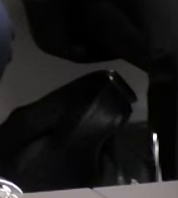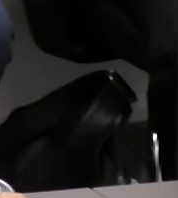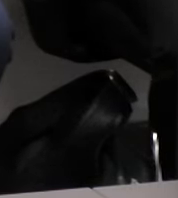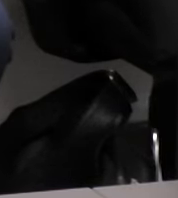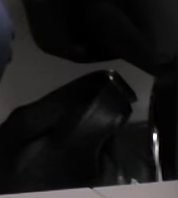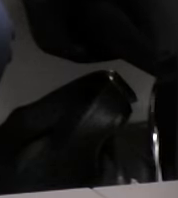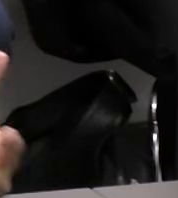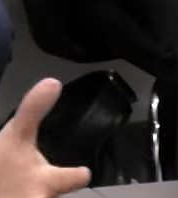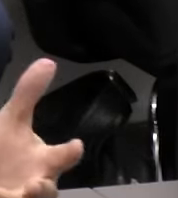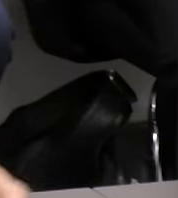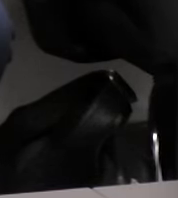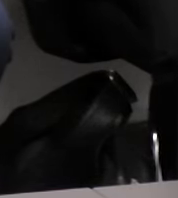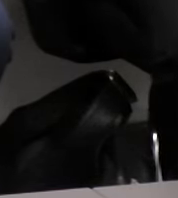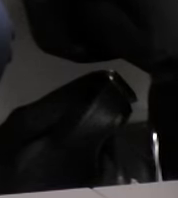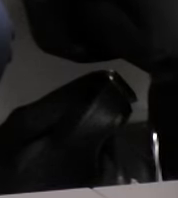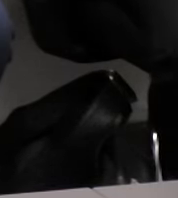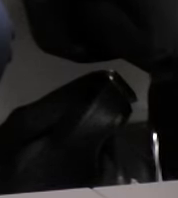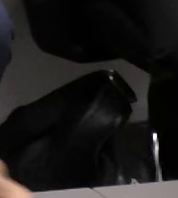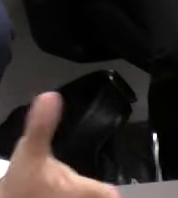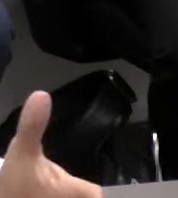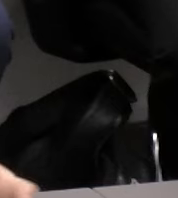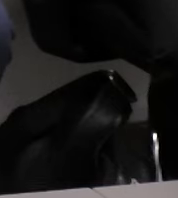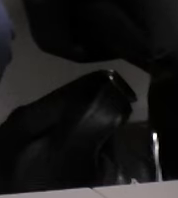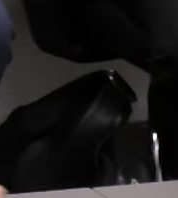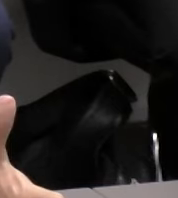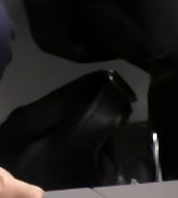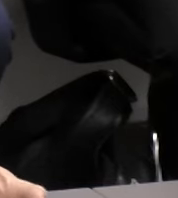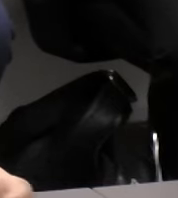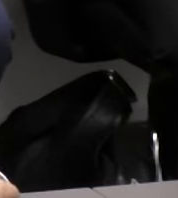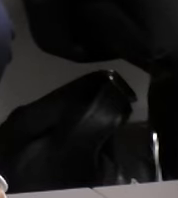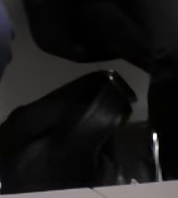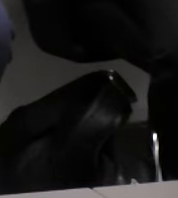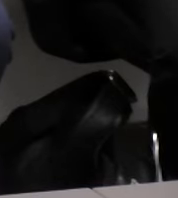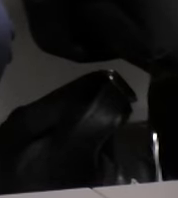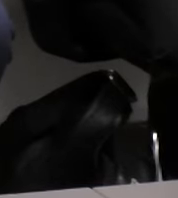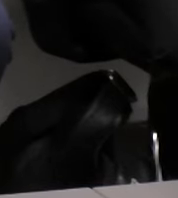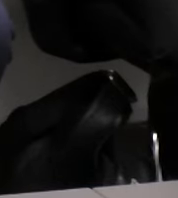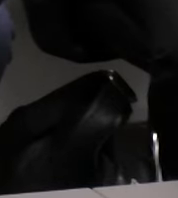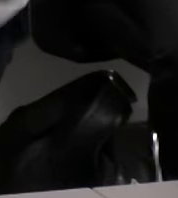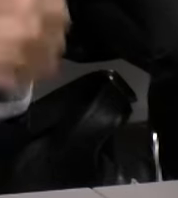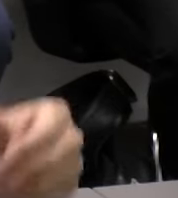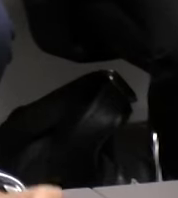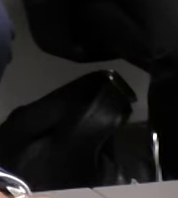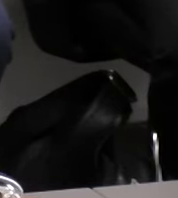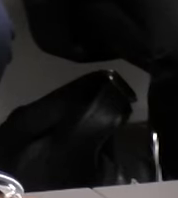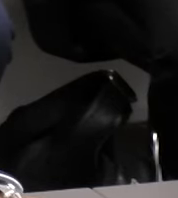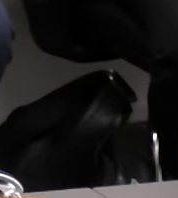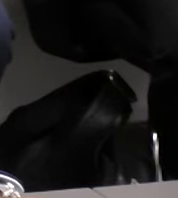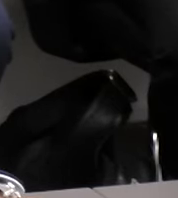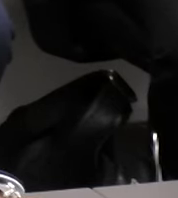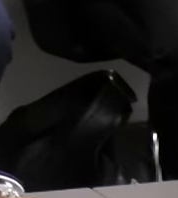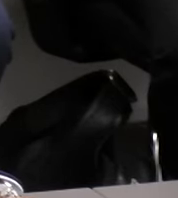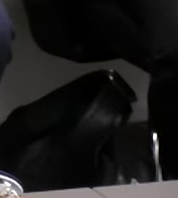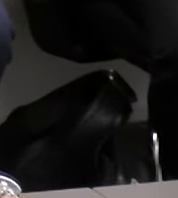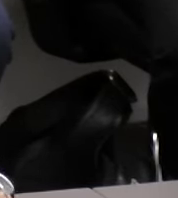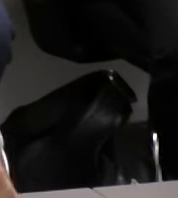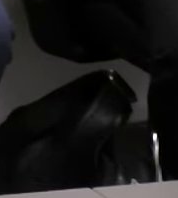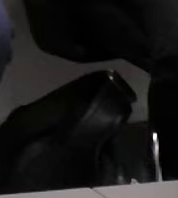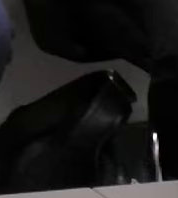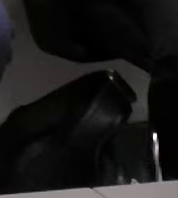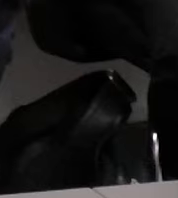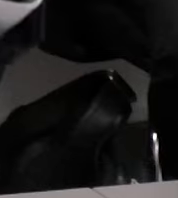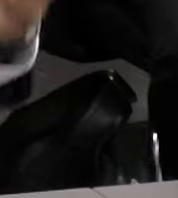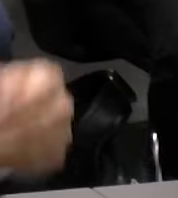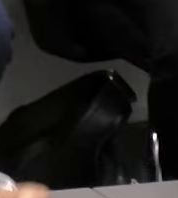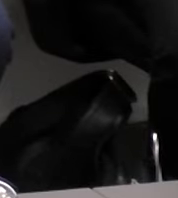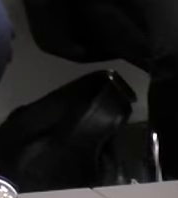Verônica falou que com toda pertinência que tudo que é produzido em termos de conhecimento alcança né